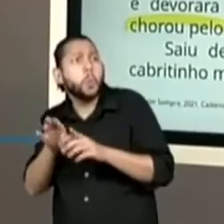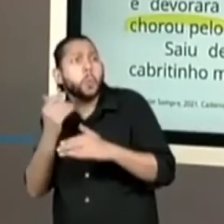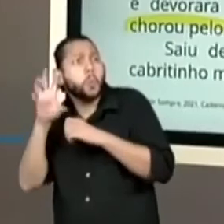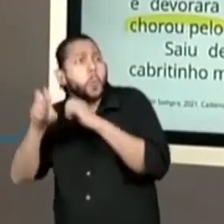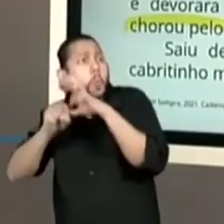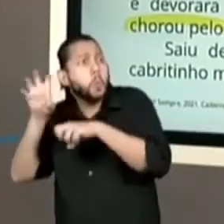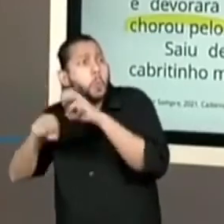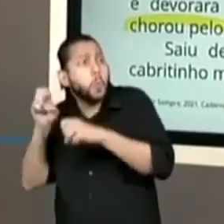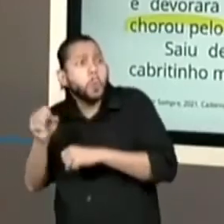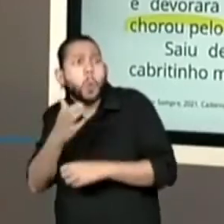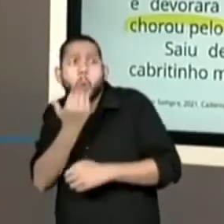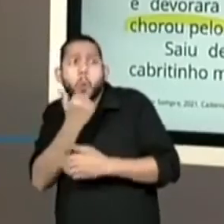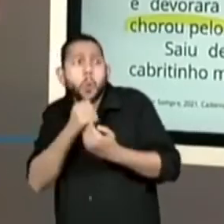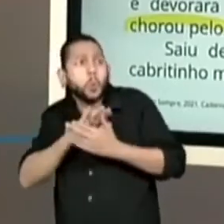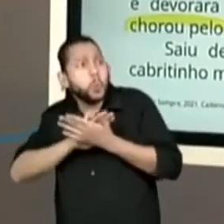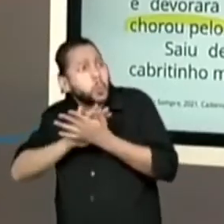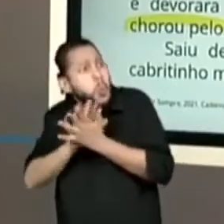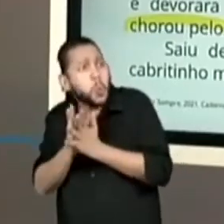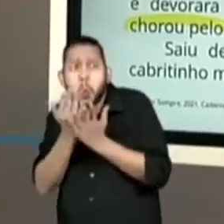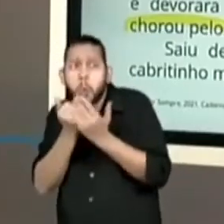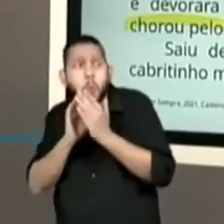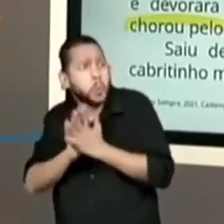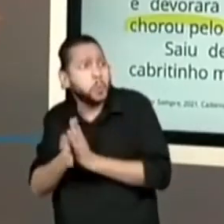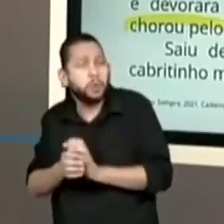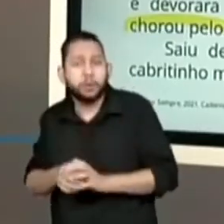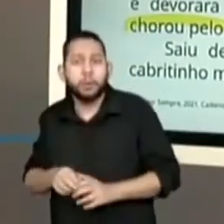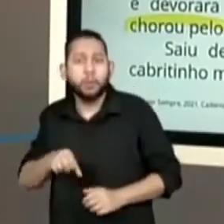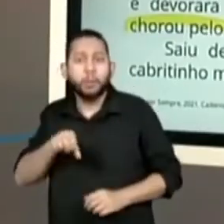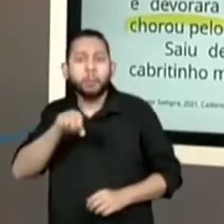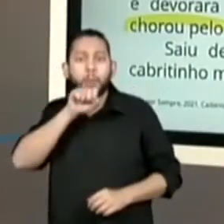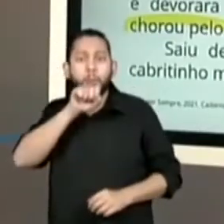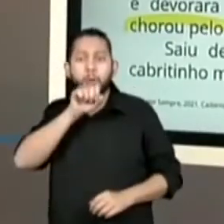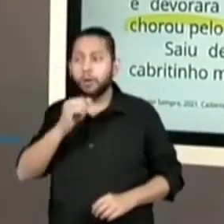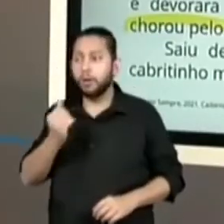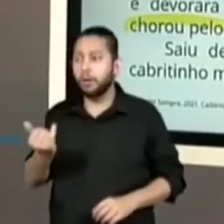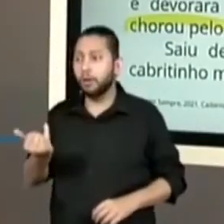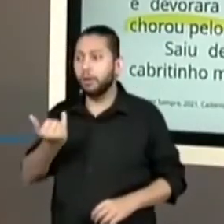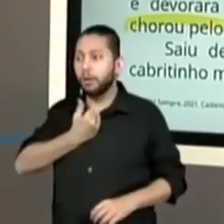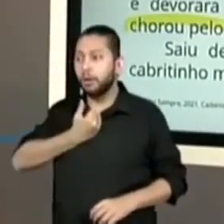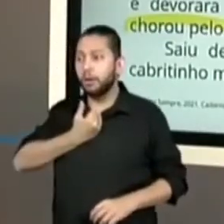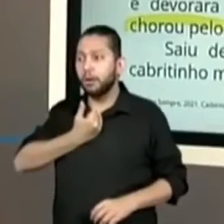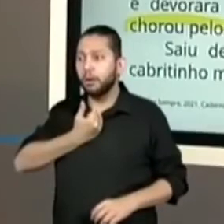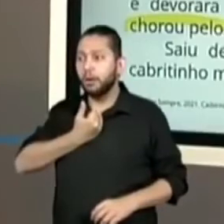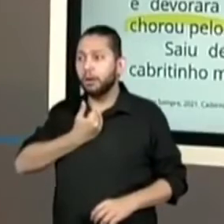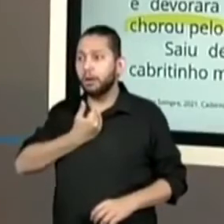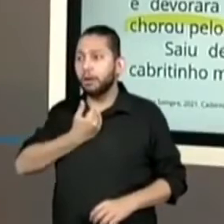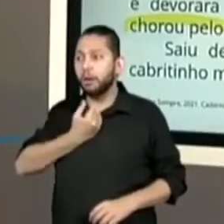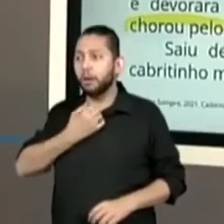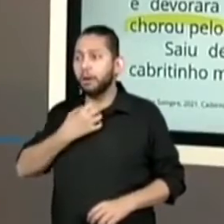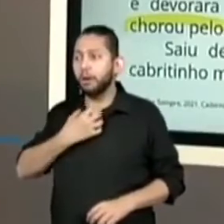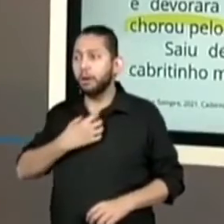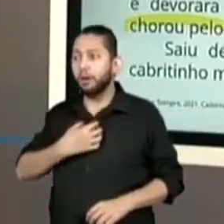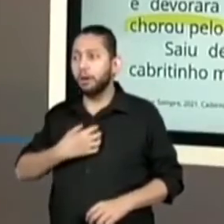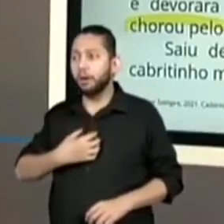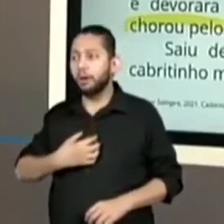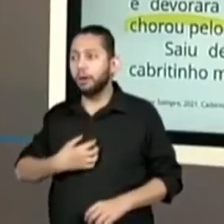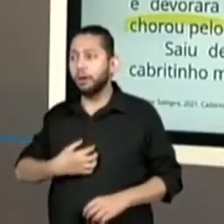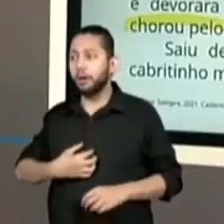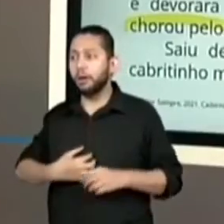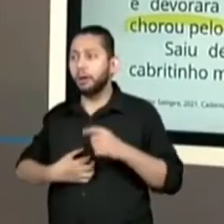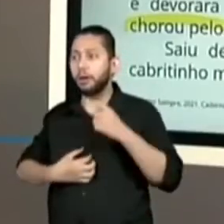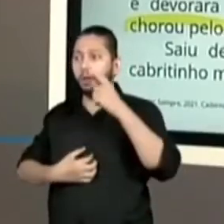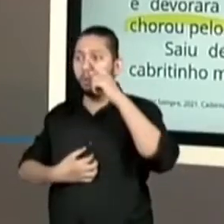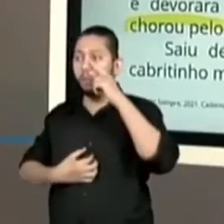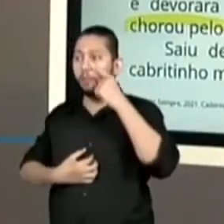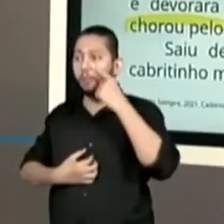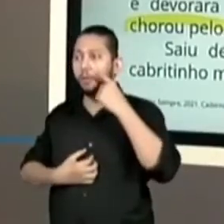chorou. Imagina uma mãe que perde o filho por alguns segundos, né? O que acontece? Qual é o desespero? Então